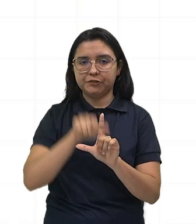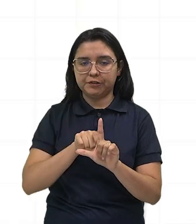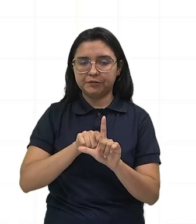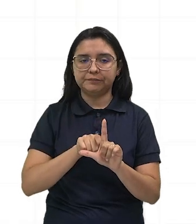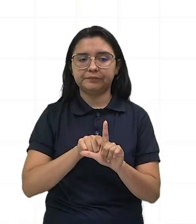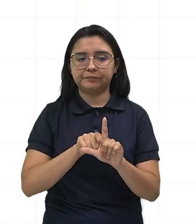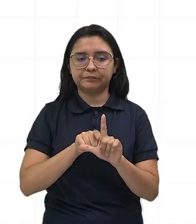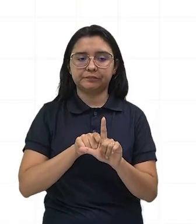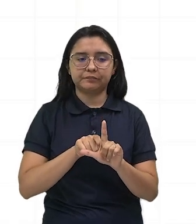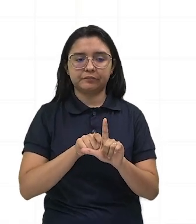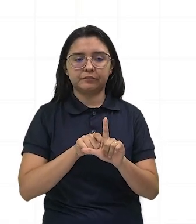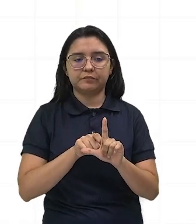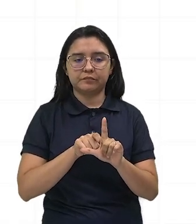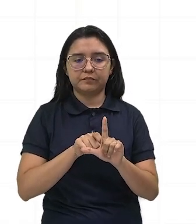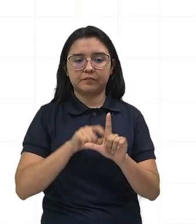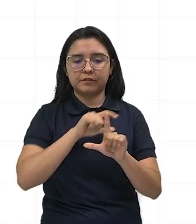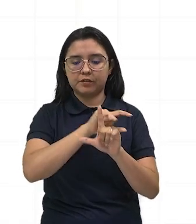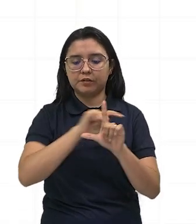vertical